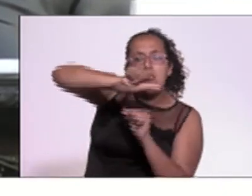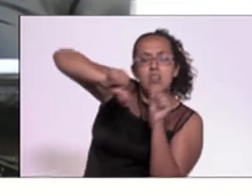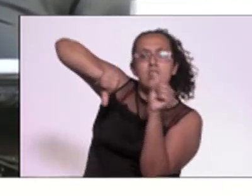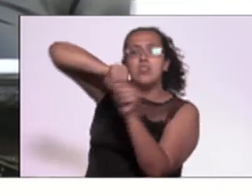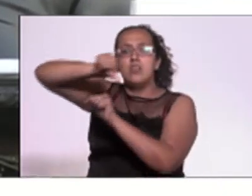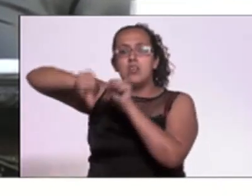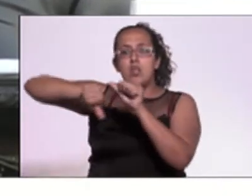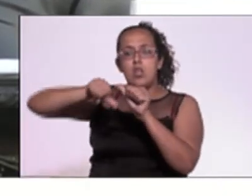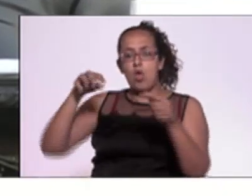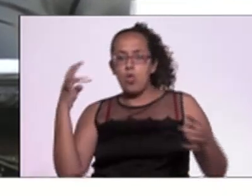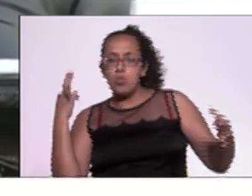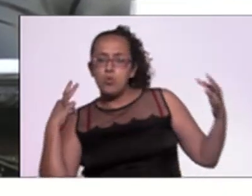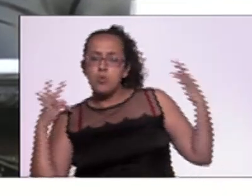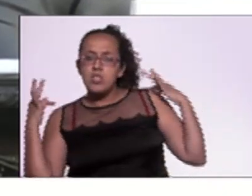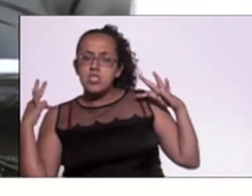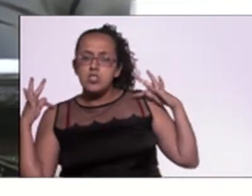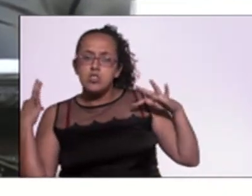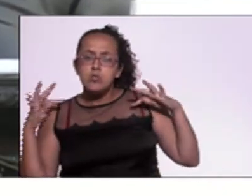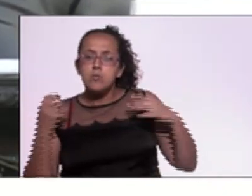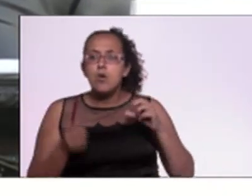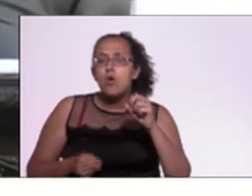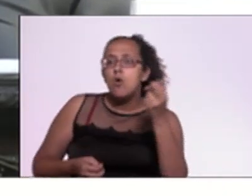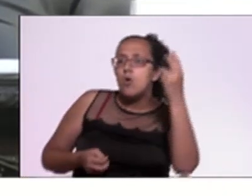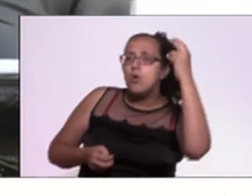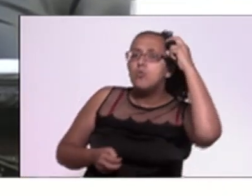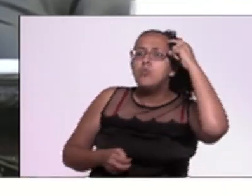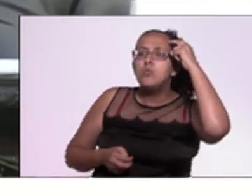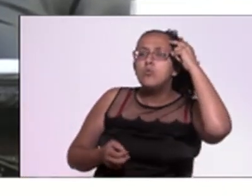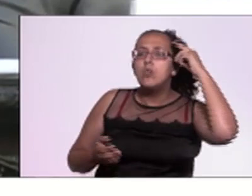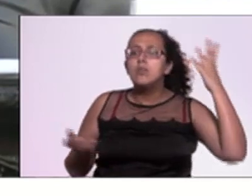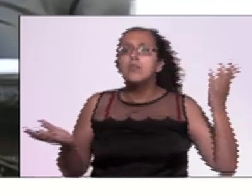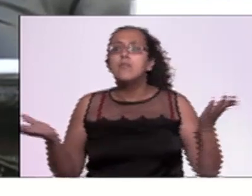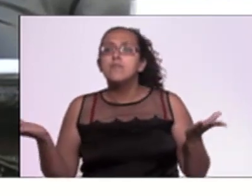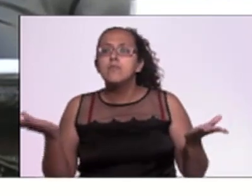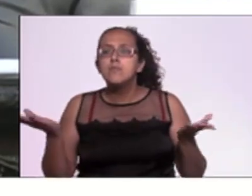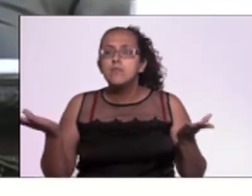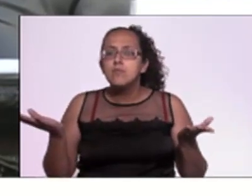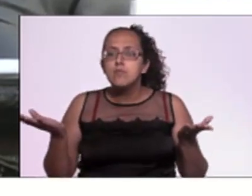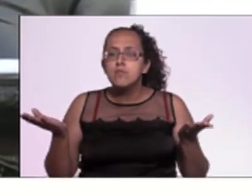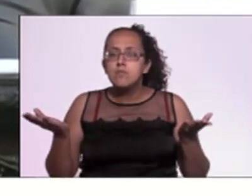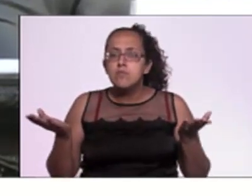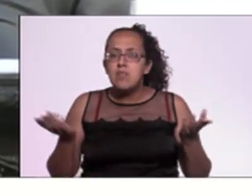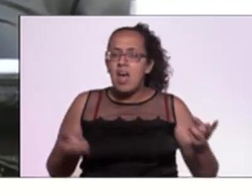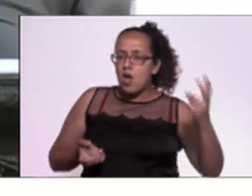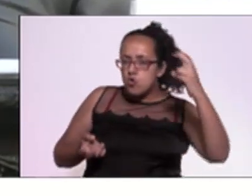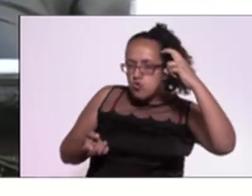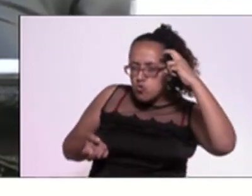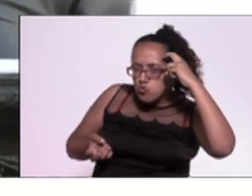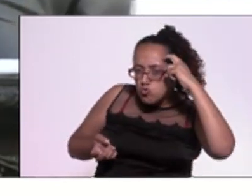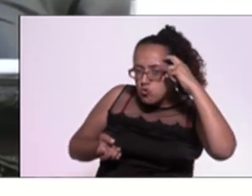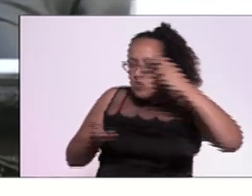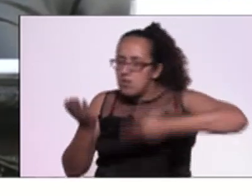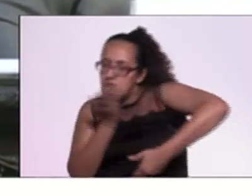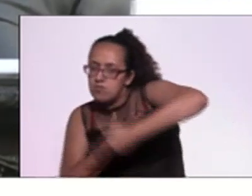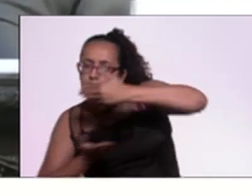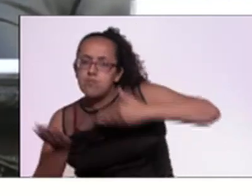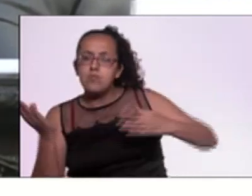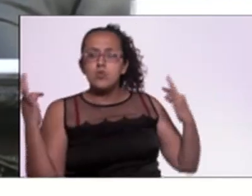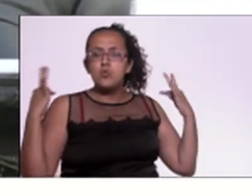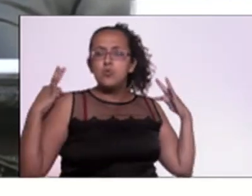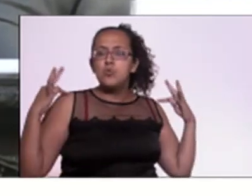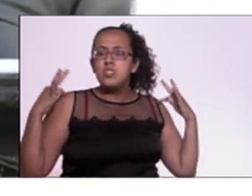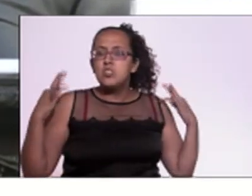por aí, o pessoal que trabalhou com a gente no Nascente, que a gente acredita que foi a semente, aqueles grupos de subúrbio,